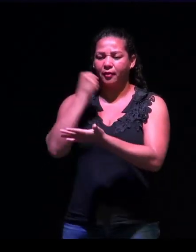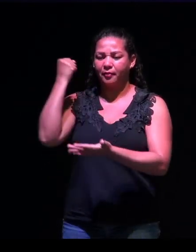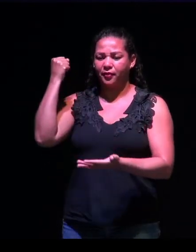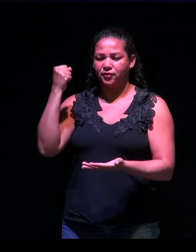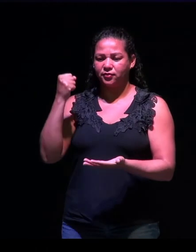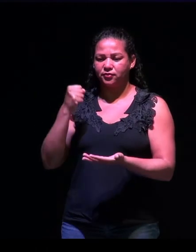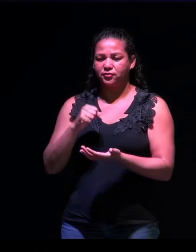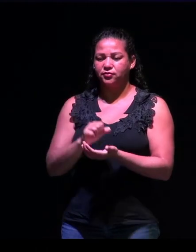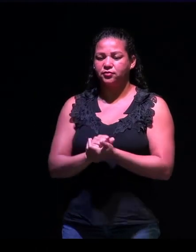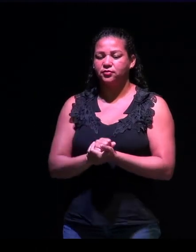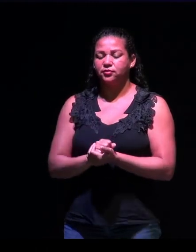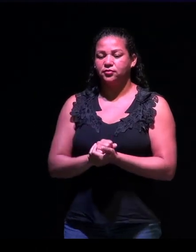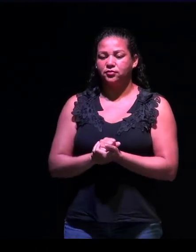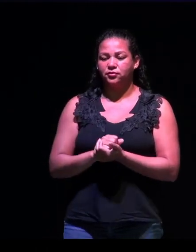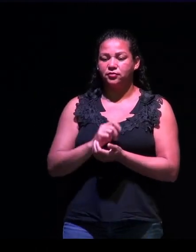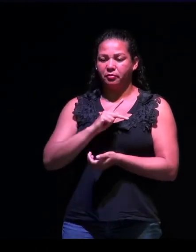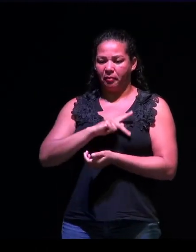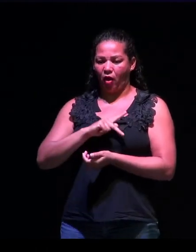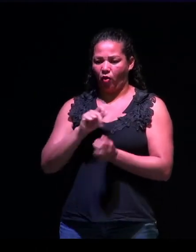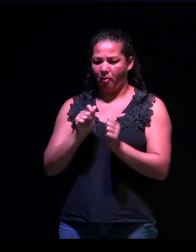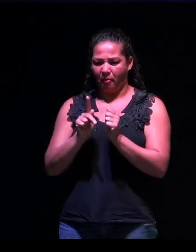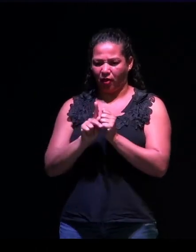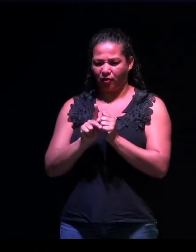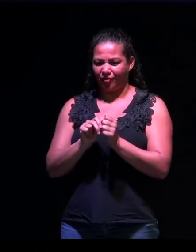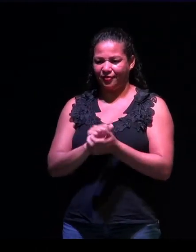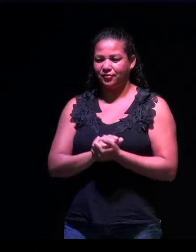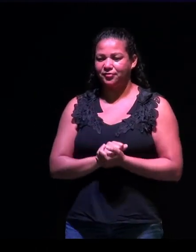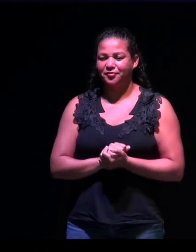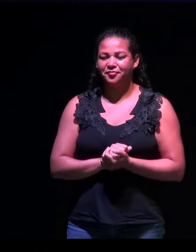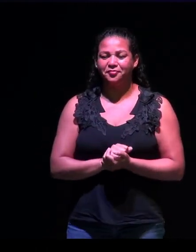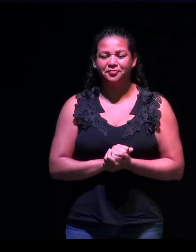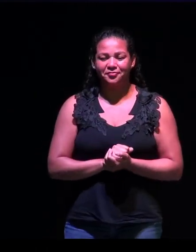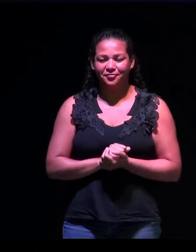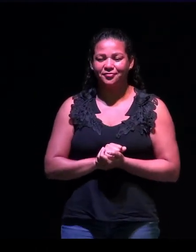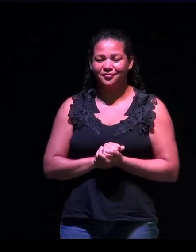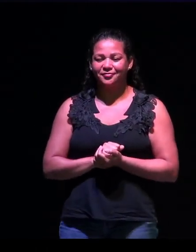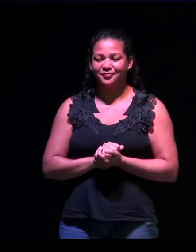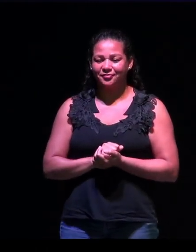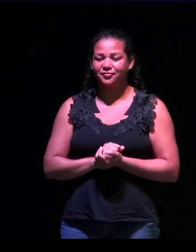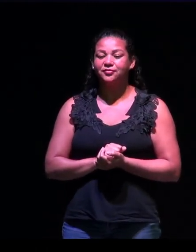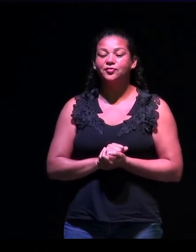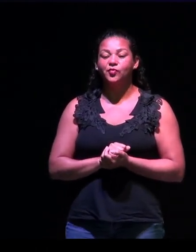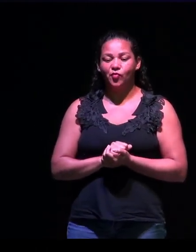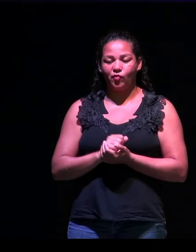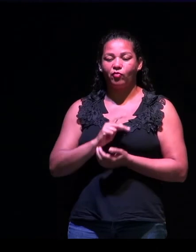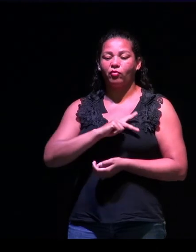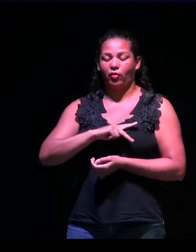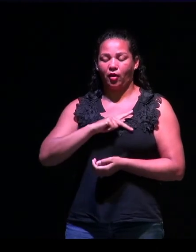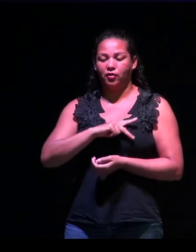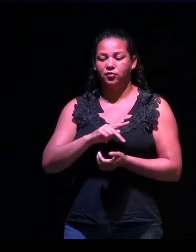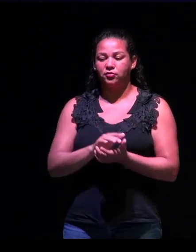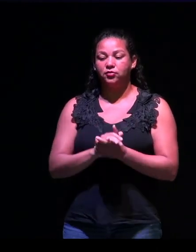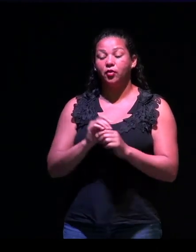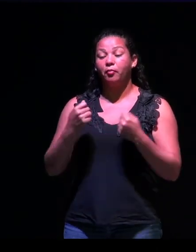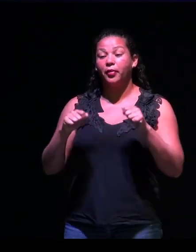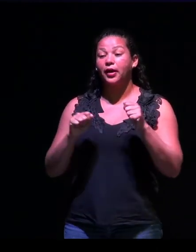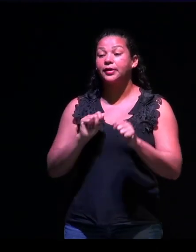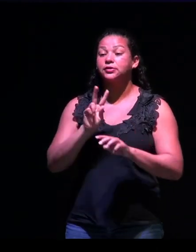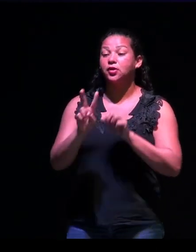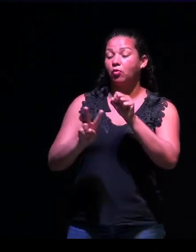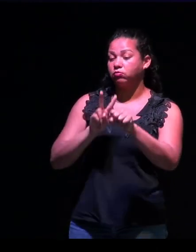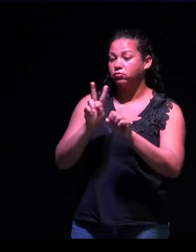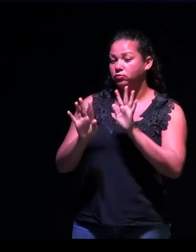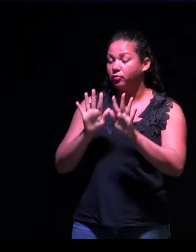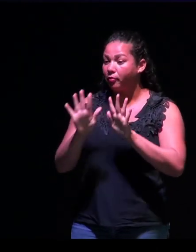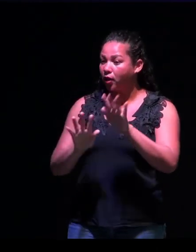fala que todas essas coisas vão acontecer depois do arrebatamento, e dá uma esperançazinha para nós nos prepararmos. Mas escute